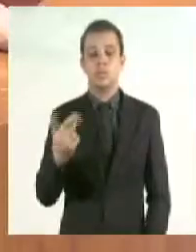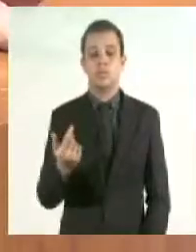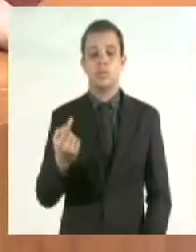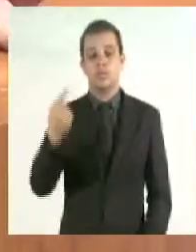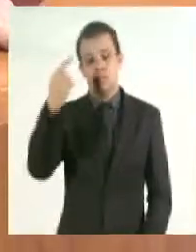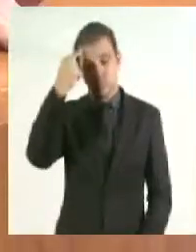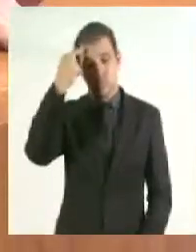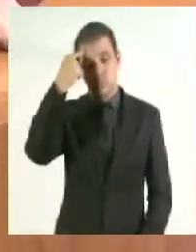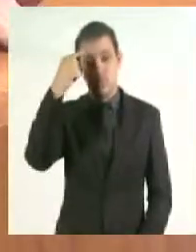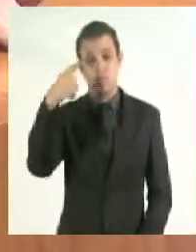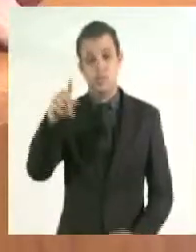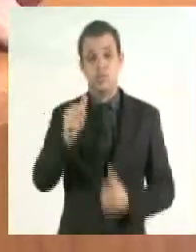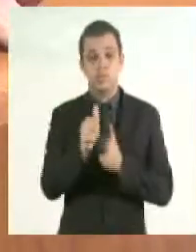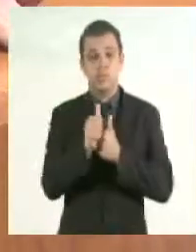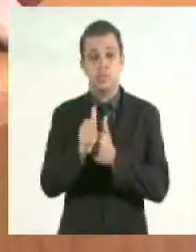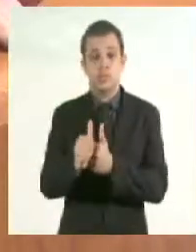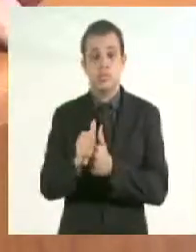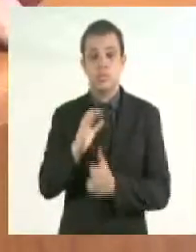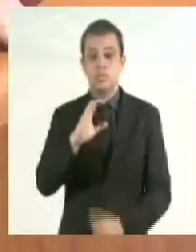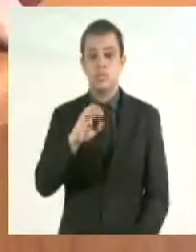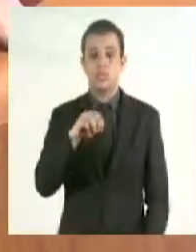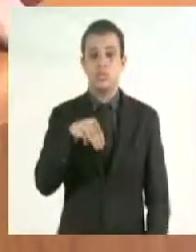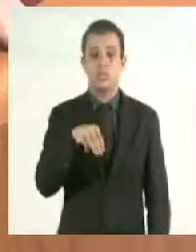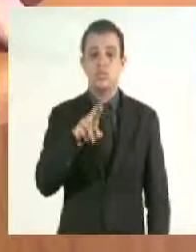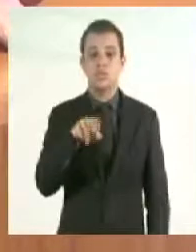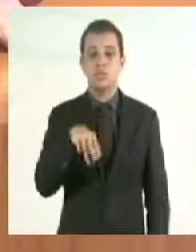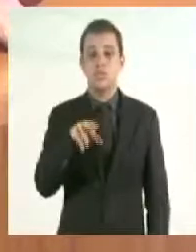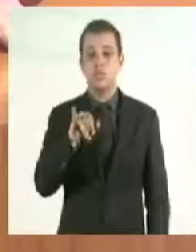baseado em Lenin,